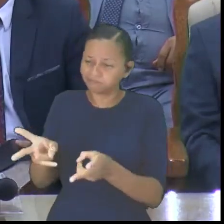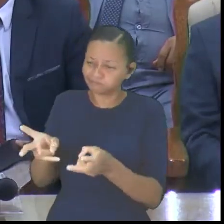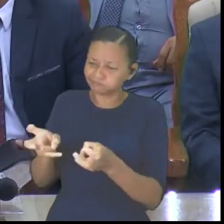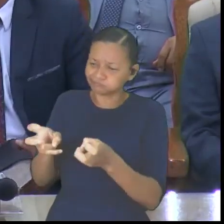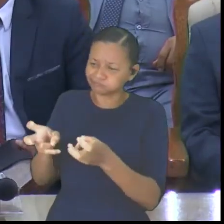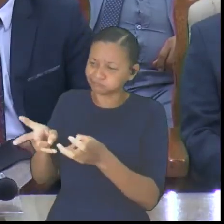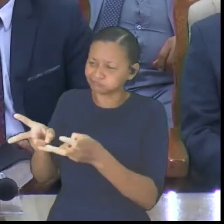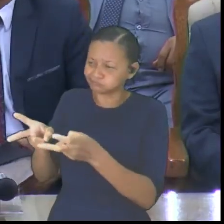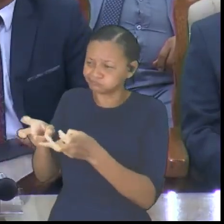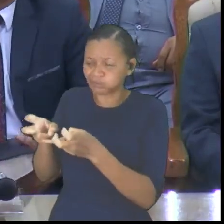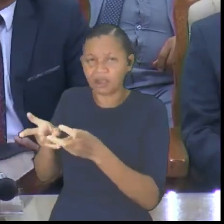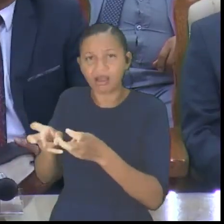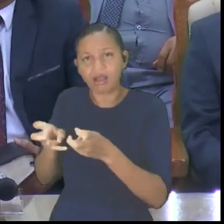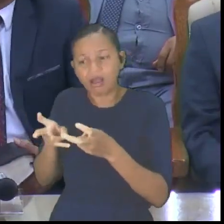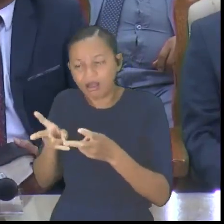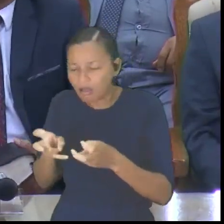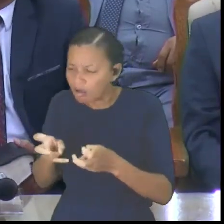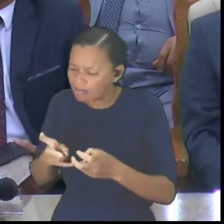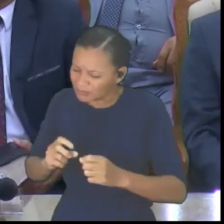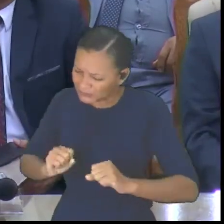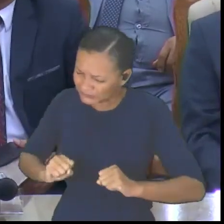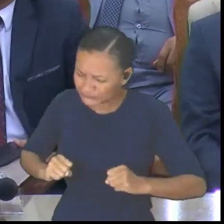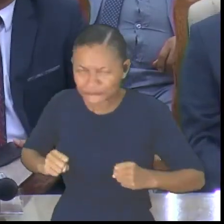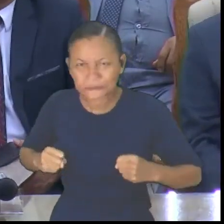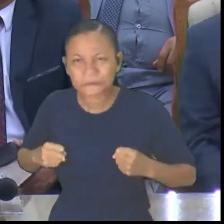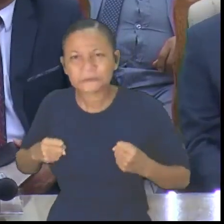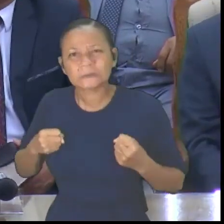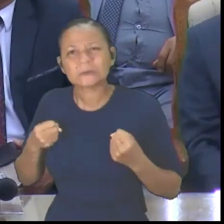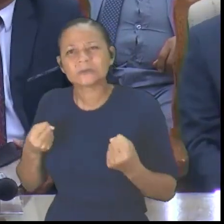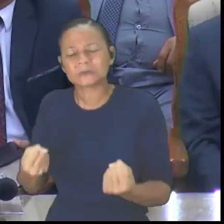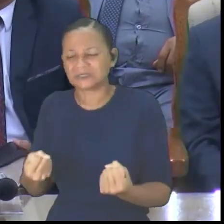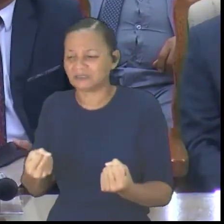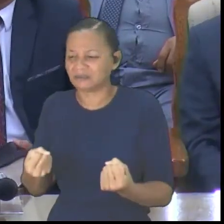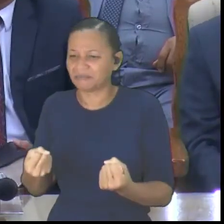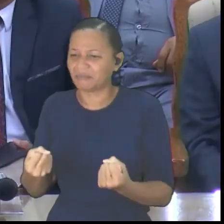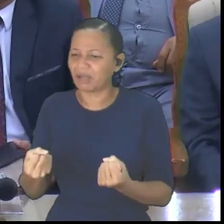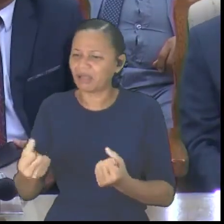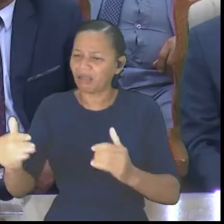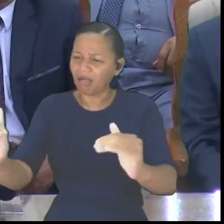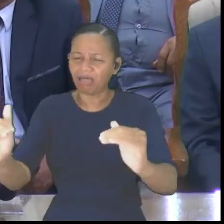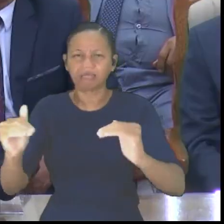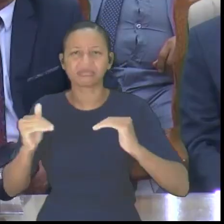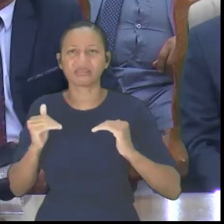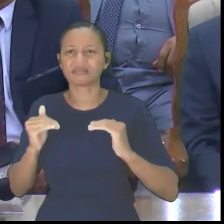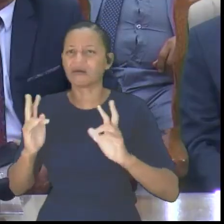observar que quanto mais ele se doa, menos ele vai receber.